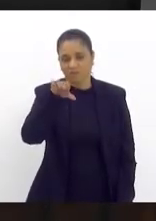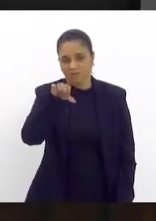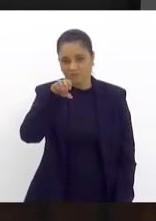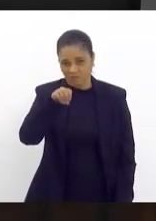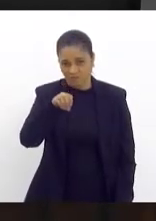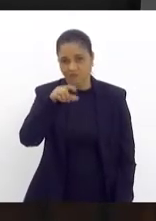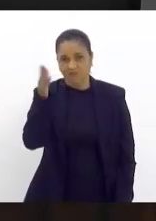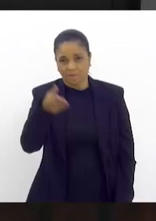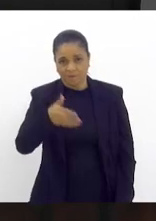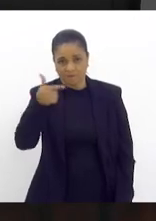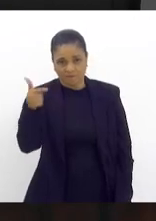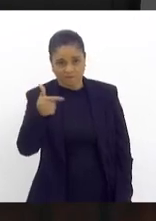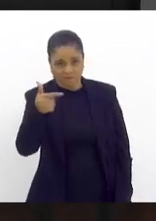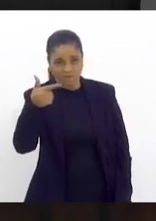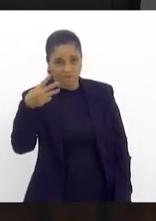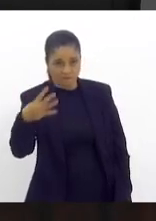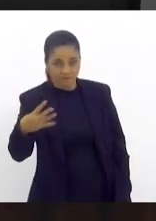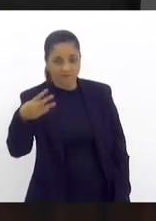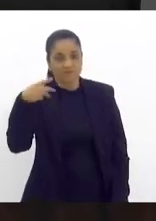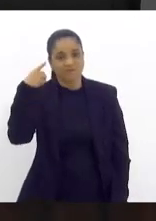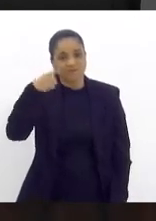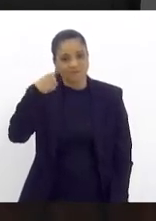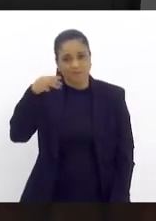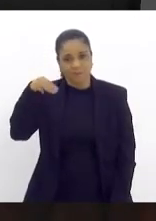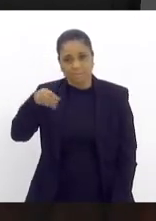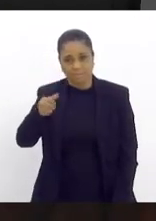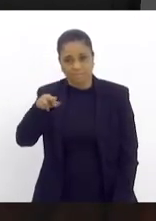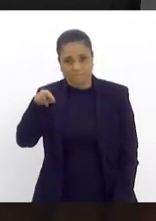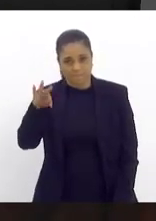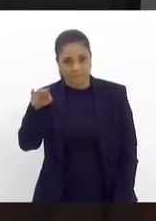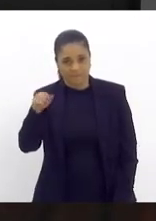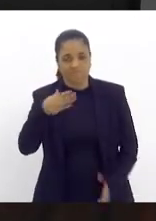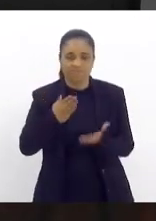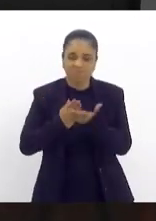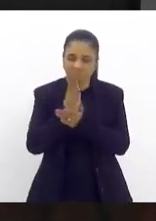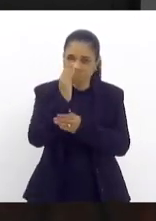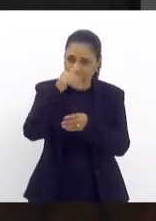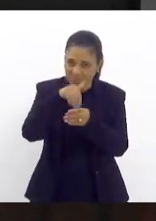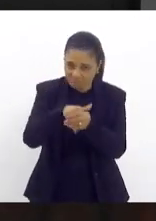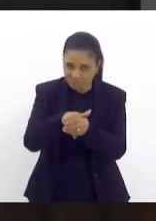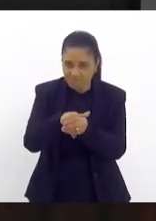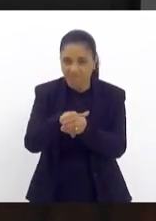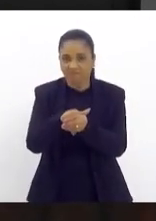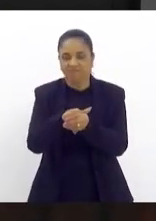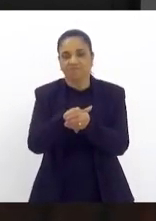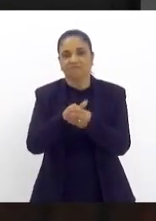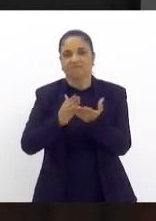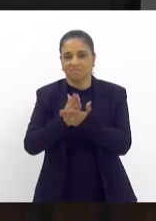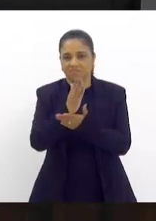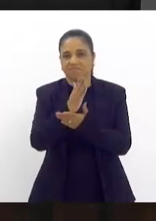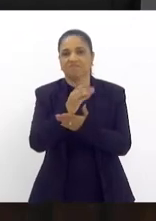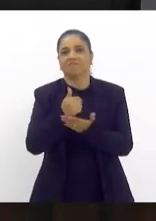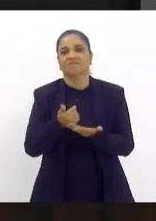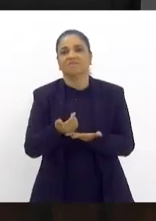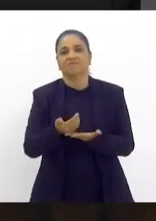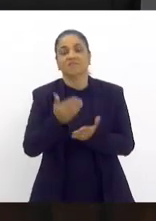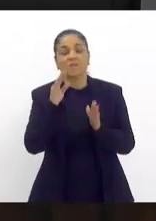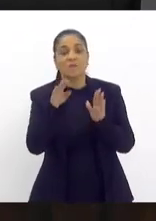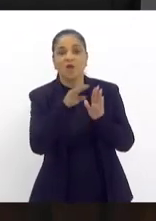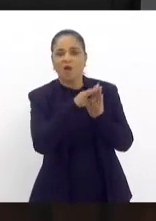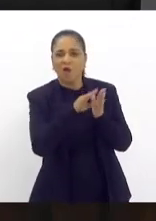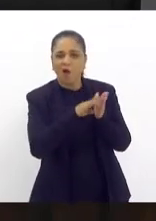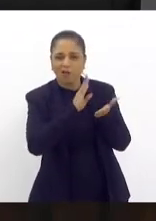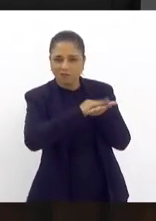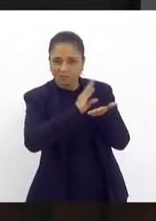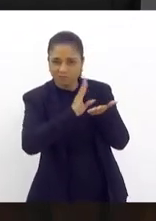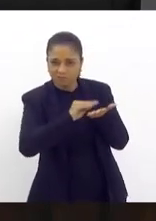290, de 2023, da deputada Marta Rocha. Senhores, que aprovam, permaneçam como estão, aprovado. Pela ordem, presidente.